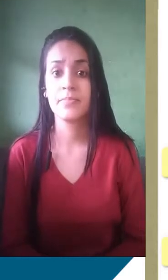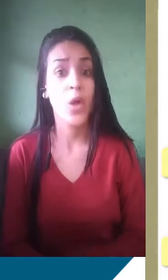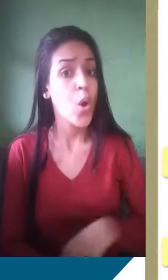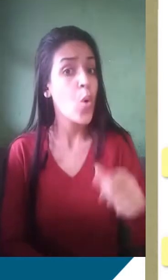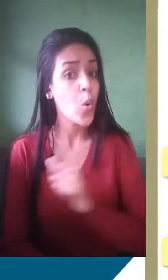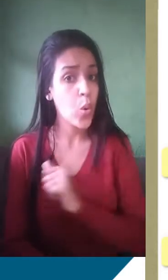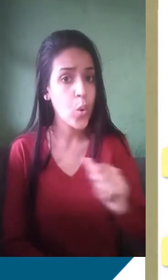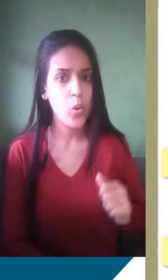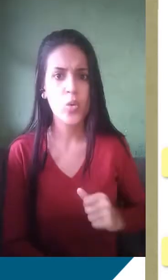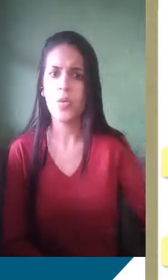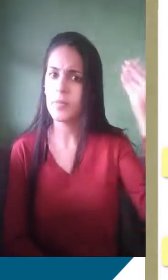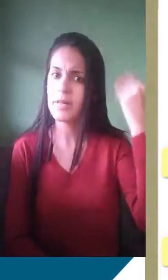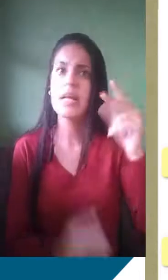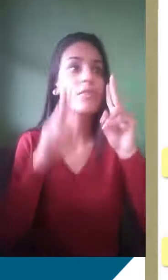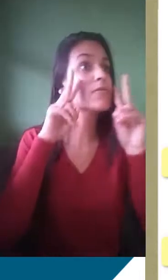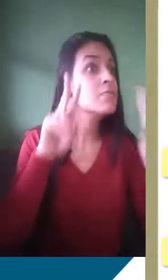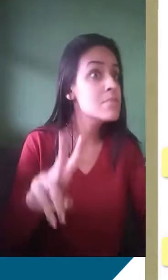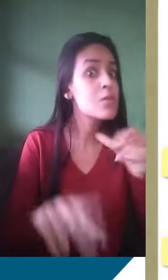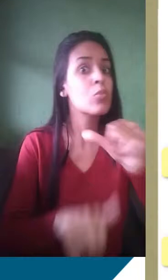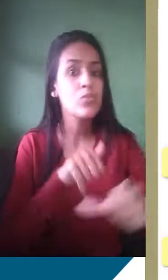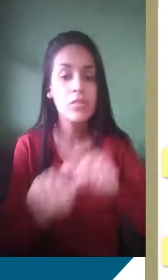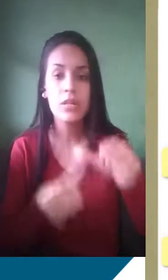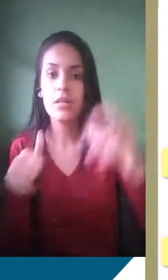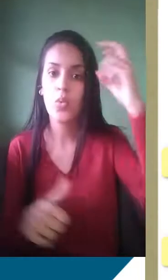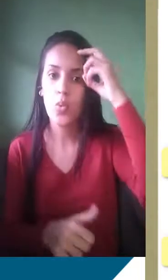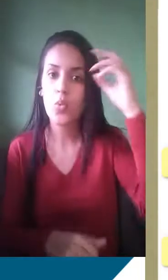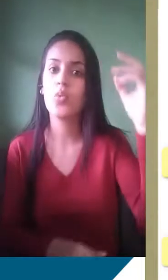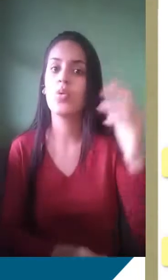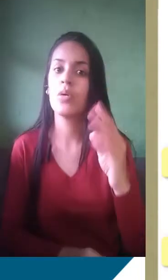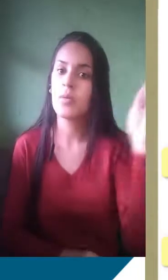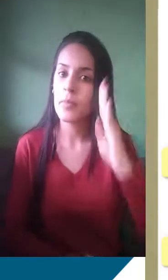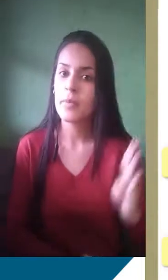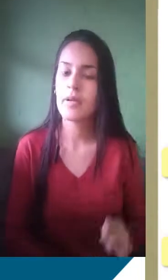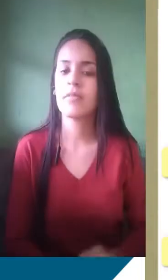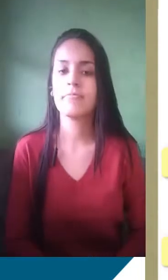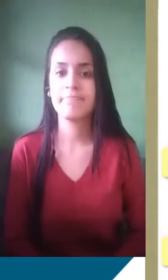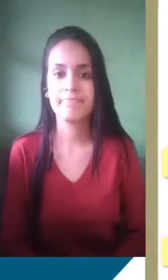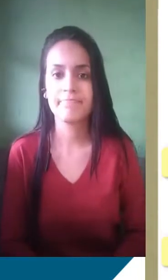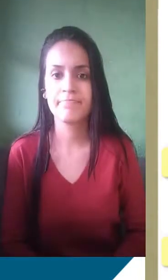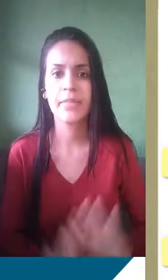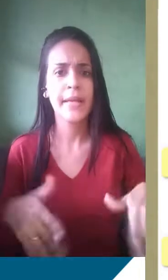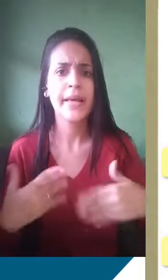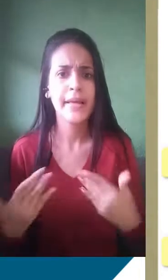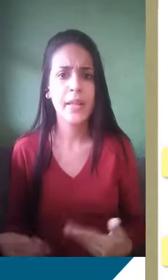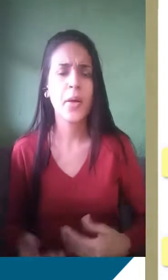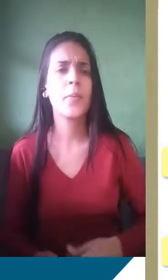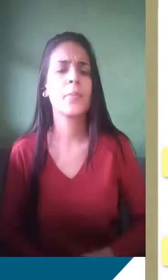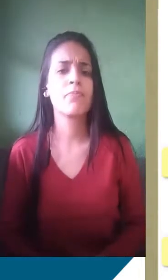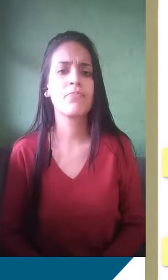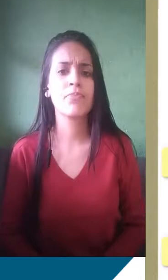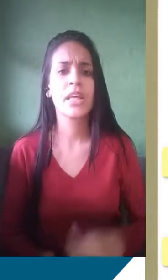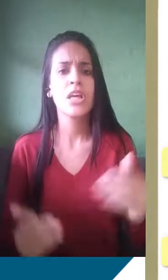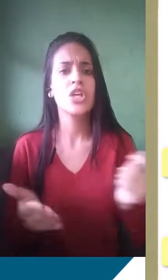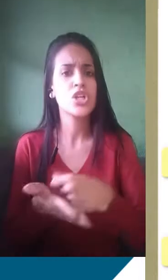nova realidade social brasileira. As primeiras publicações desse período são Canaã, de Graça Aranha, e